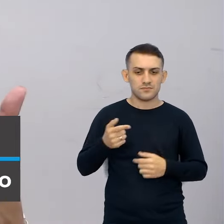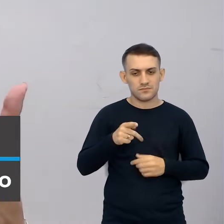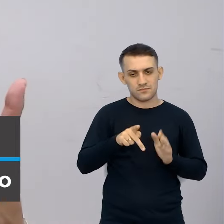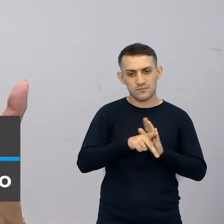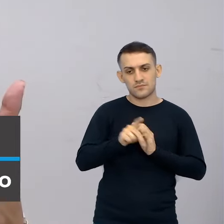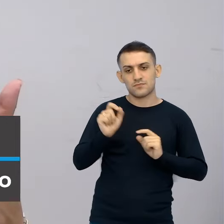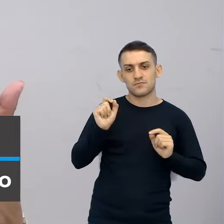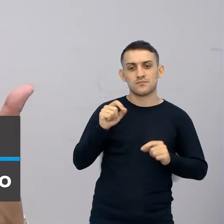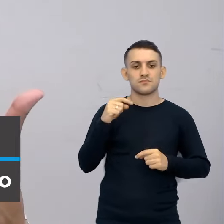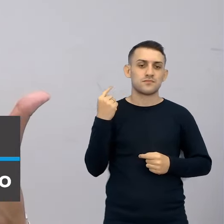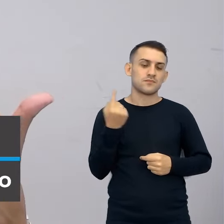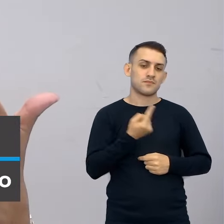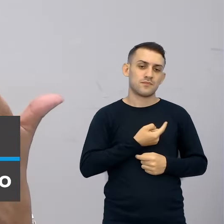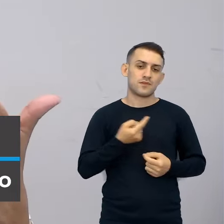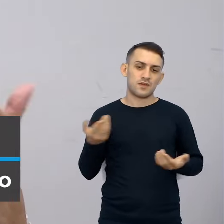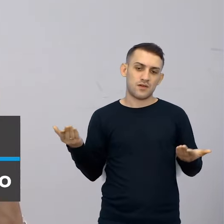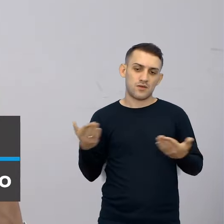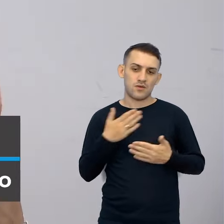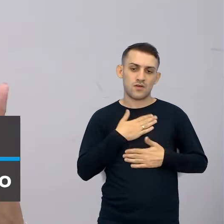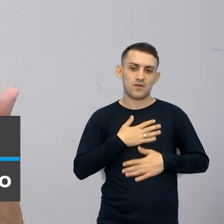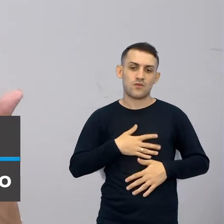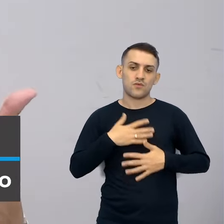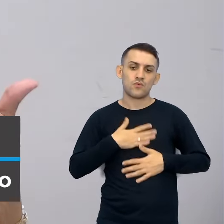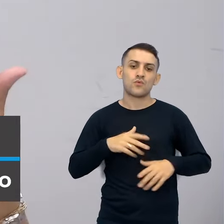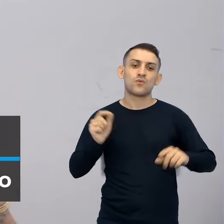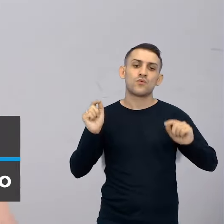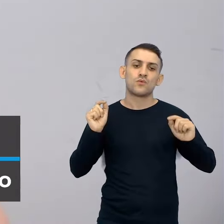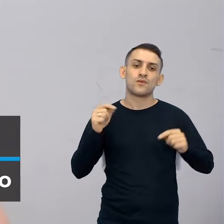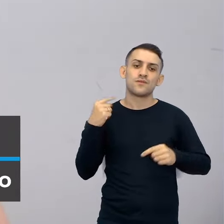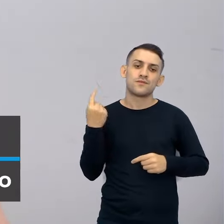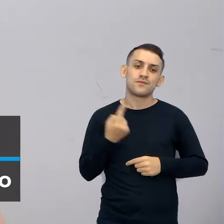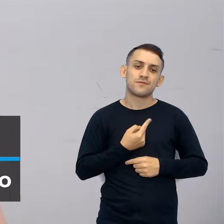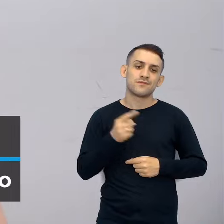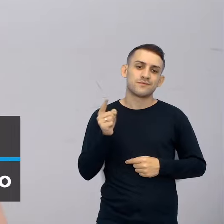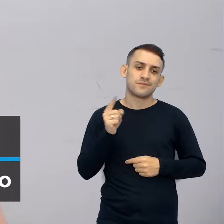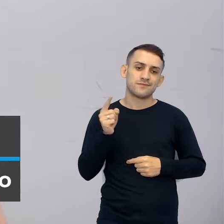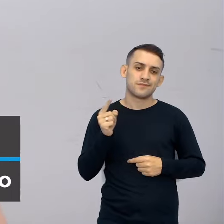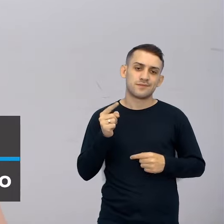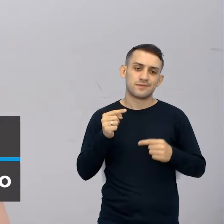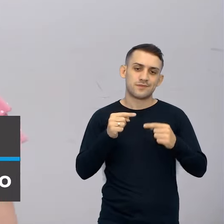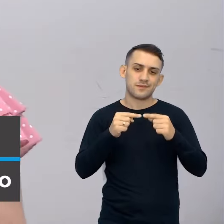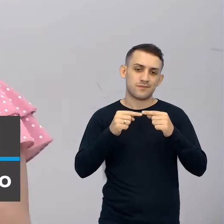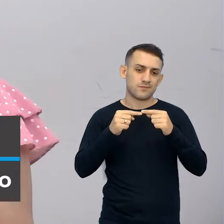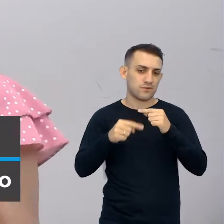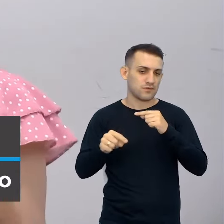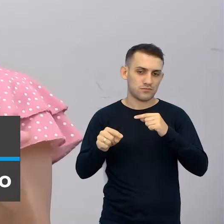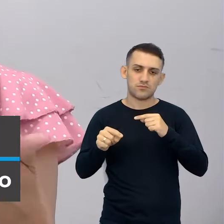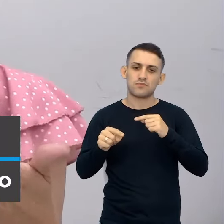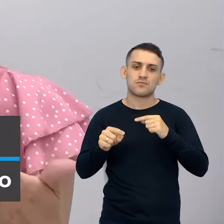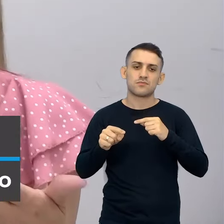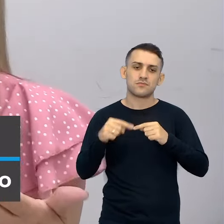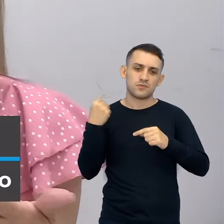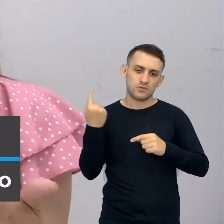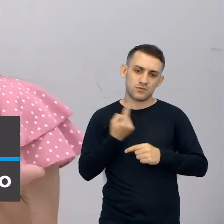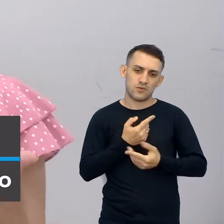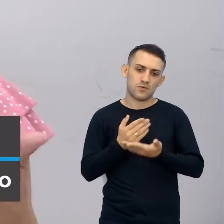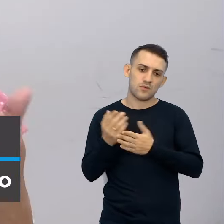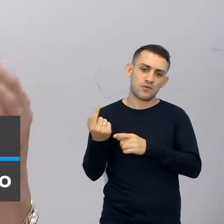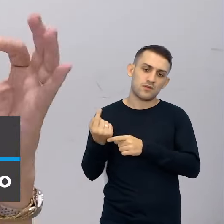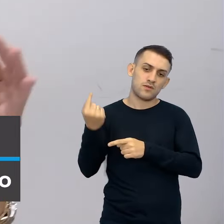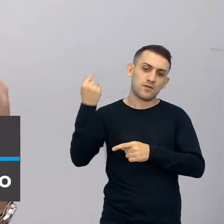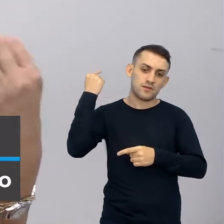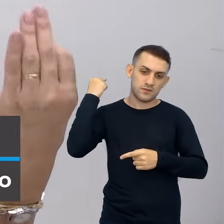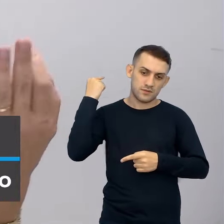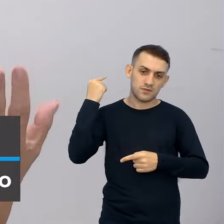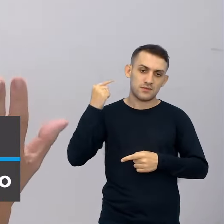forma, nos deixa um pouco mais tranquilas é que, assim, nós não estamos desalinhados com a BNCC. E olha que a gente começou antes, né? Então,